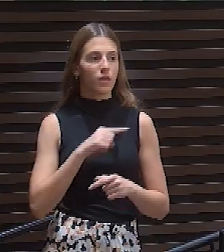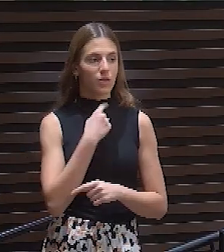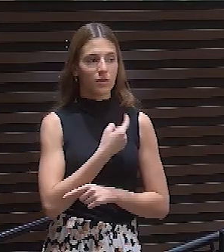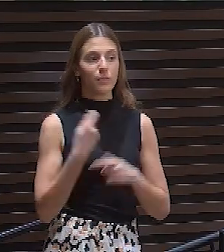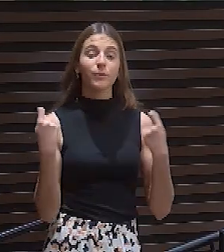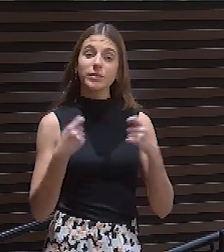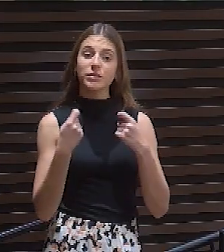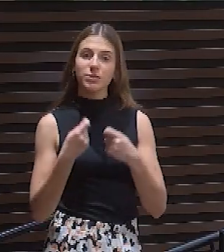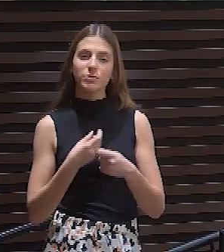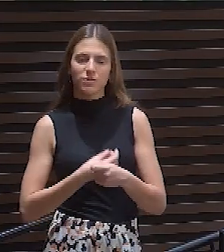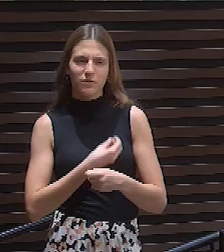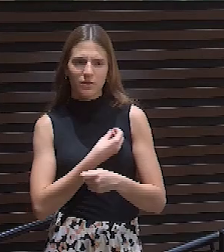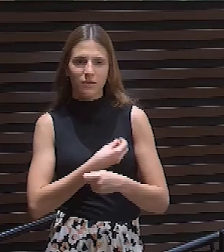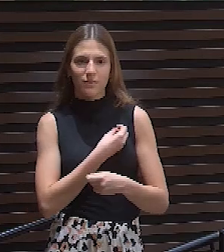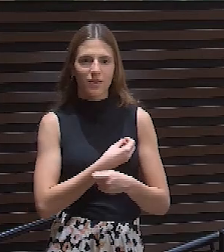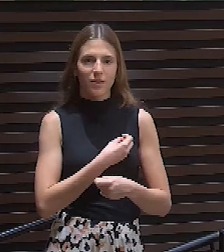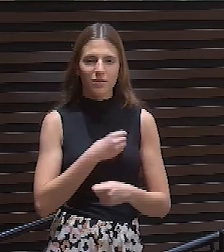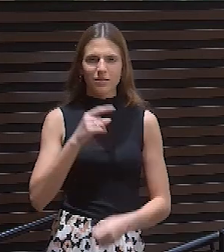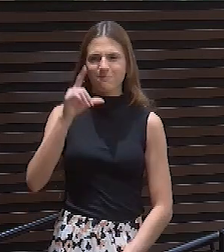essa